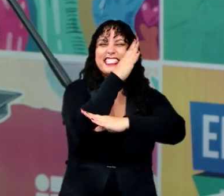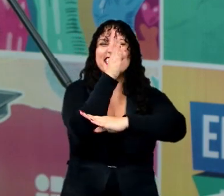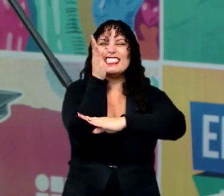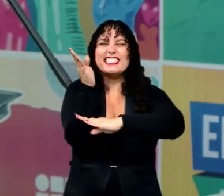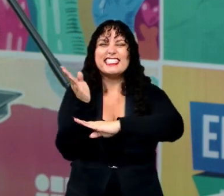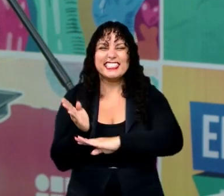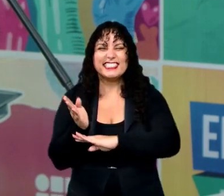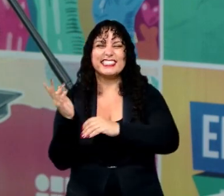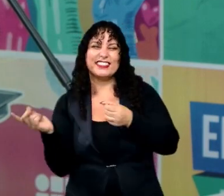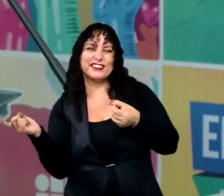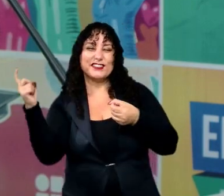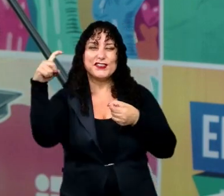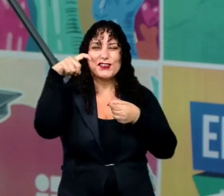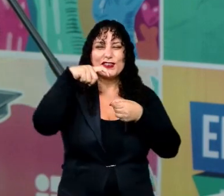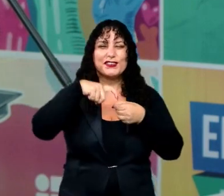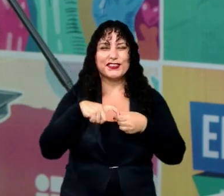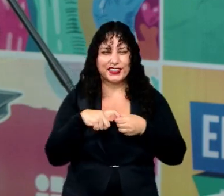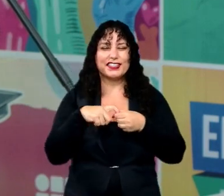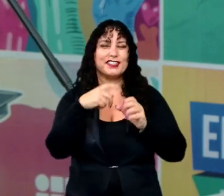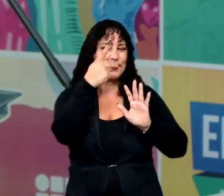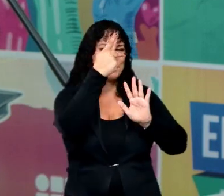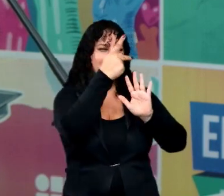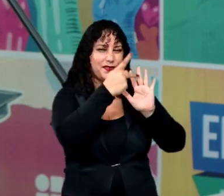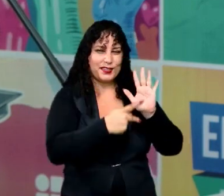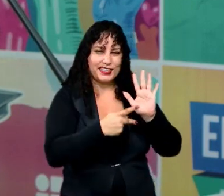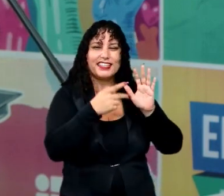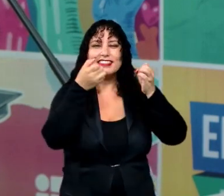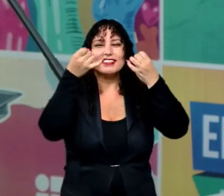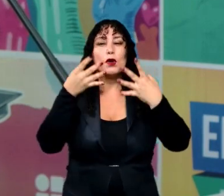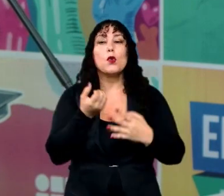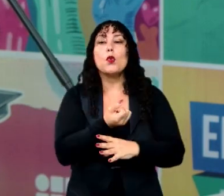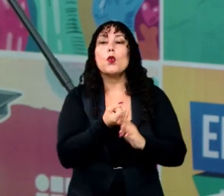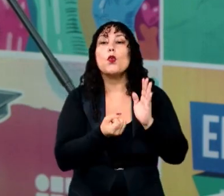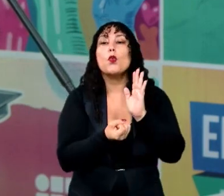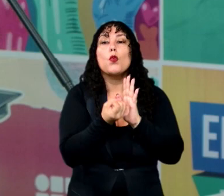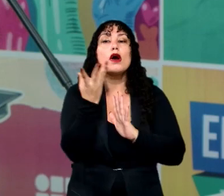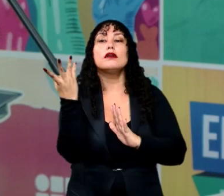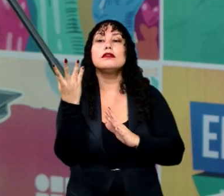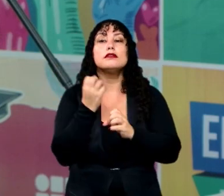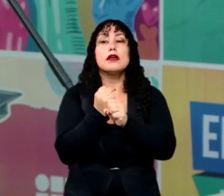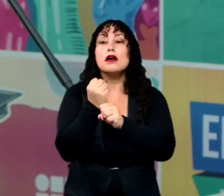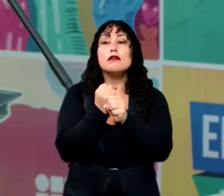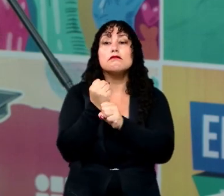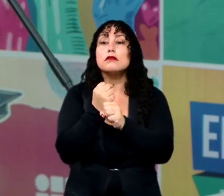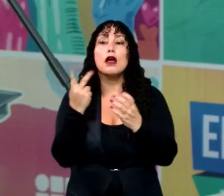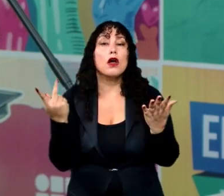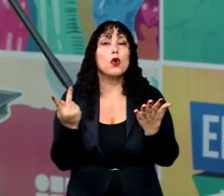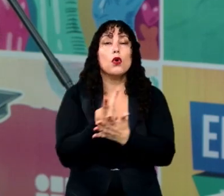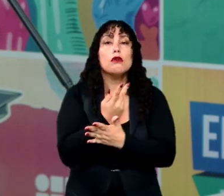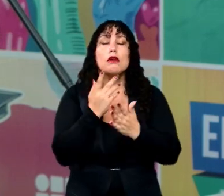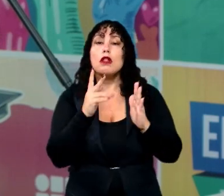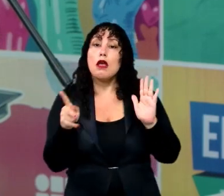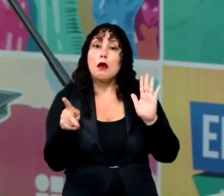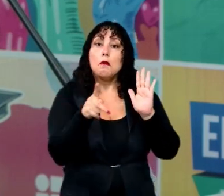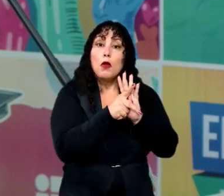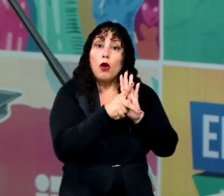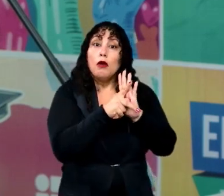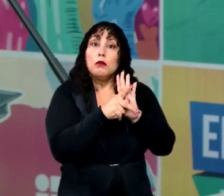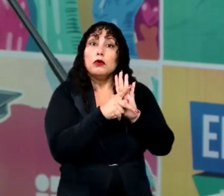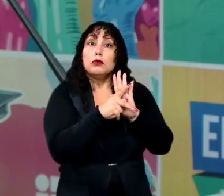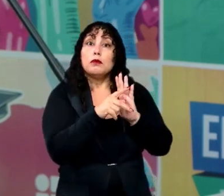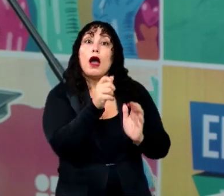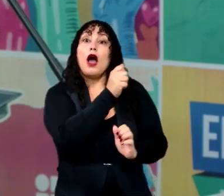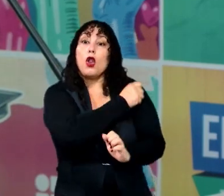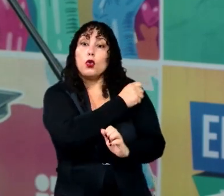voltando um pouquinho a esse projeto Eh quantas vezes no ano ele ocorre ele é exclusivo para os nossos